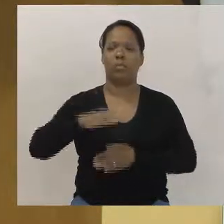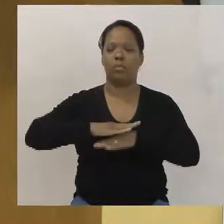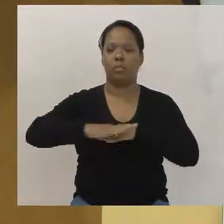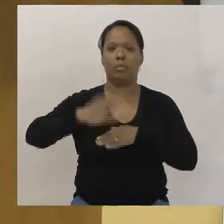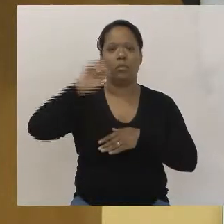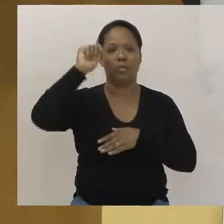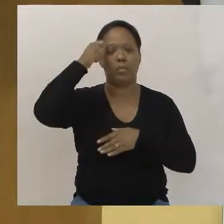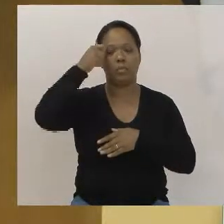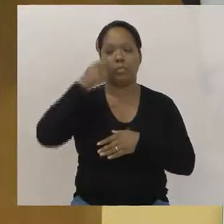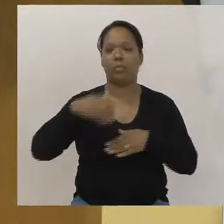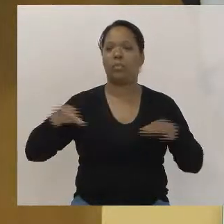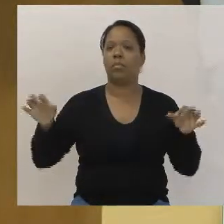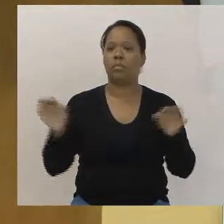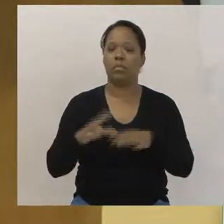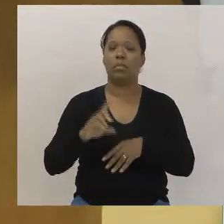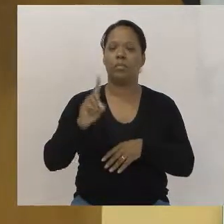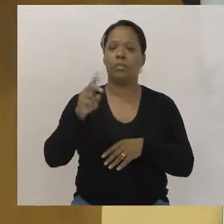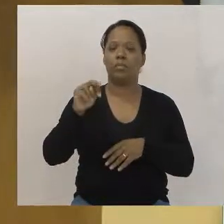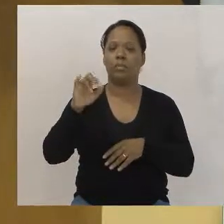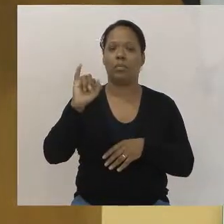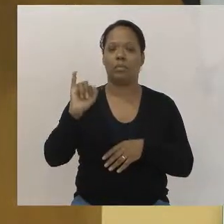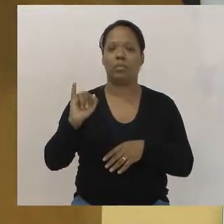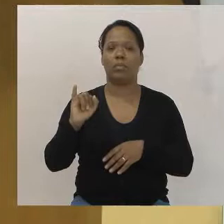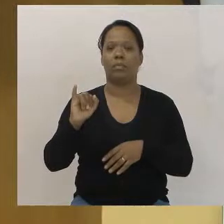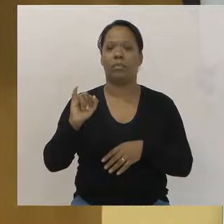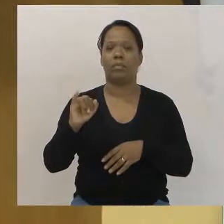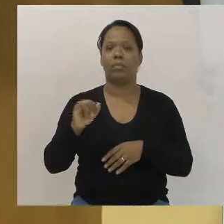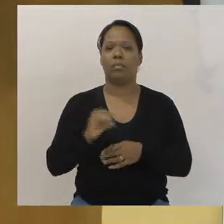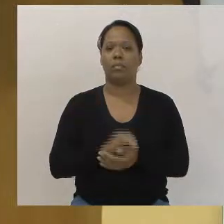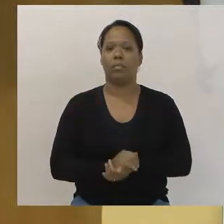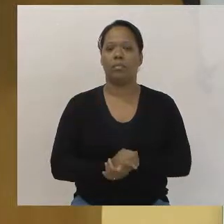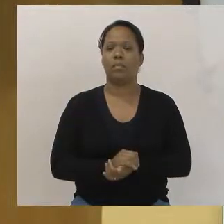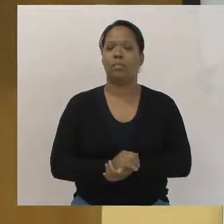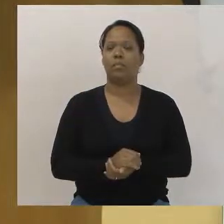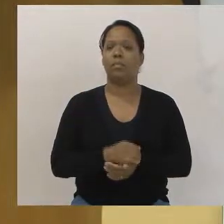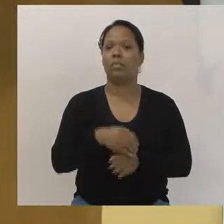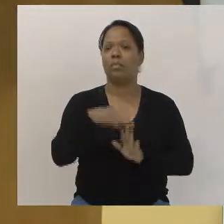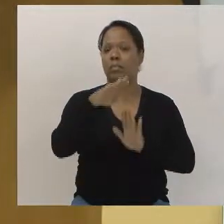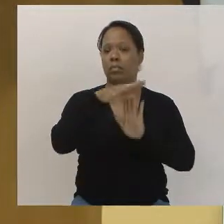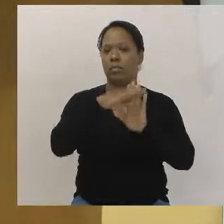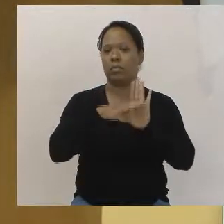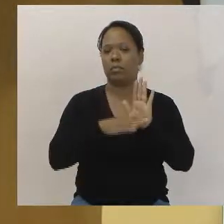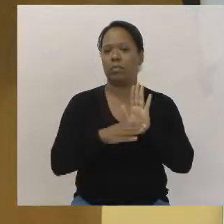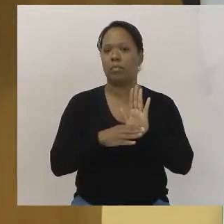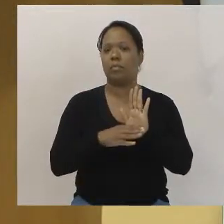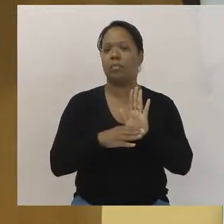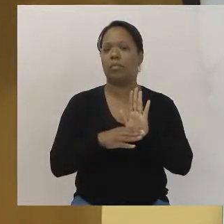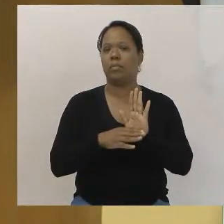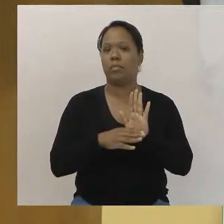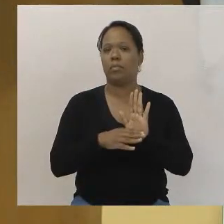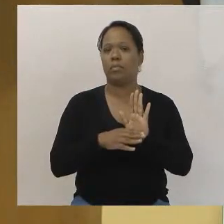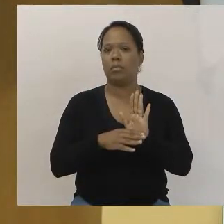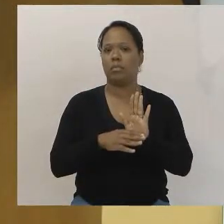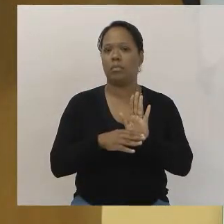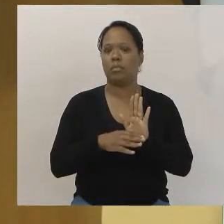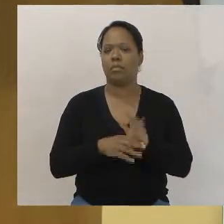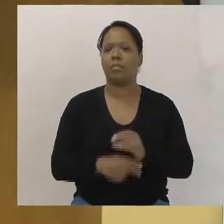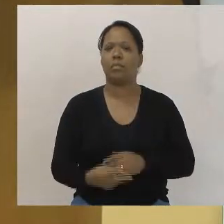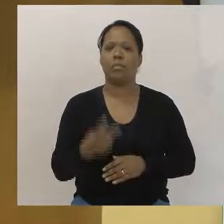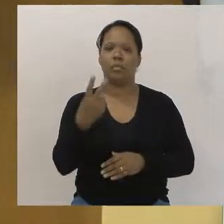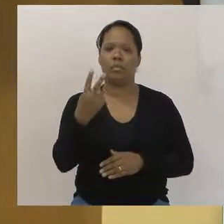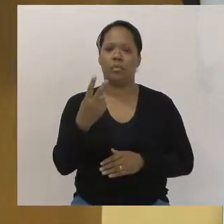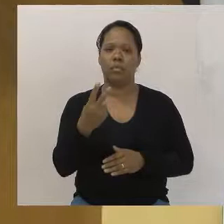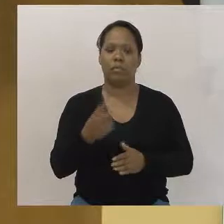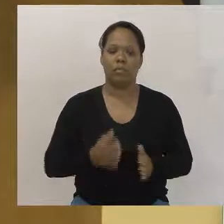para terminar davino e me surpreendi muito que na peça orçamentária coloca ainda aqui que vai haver a duplicação